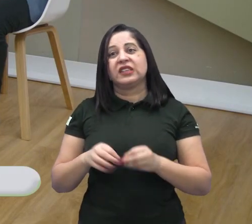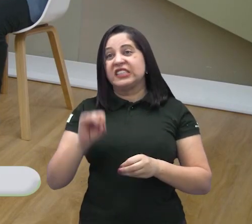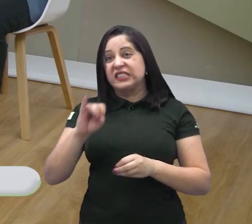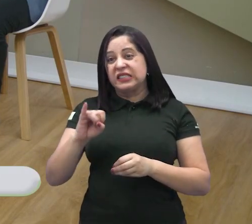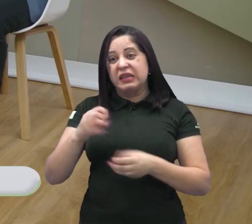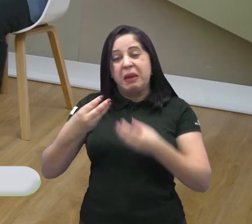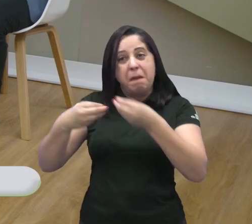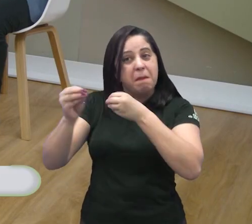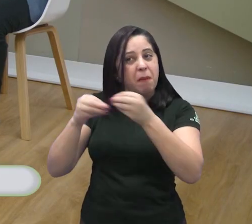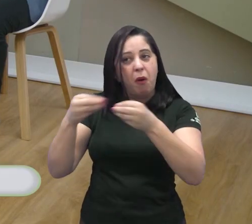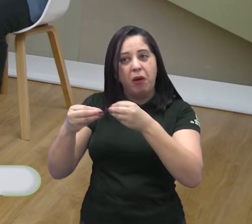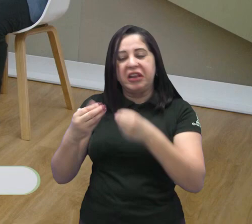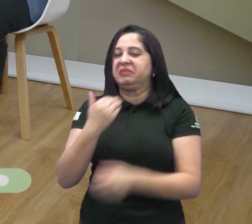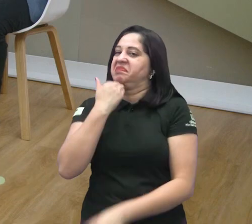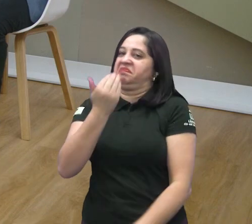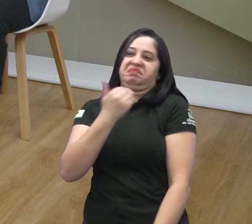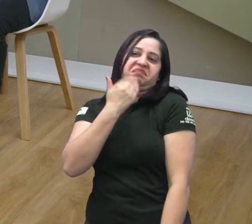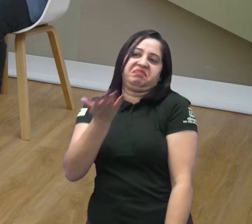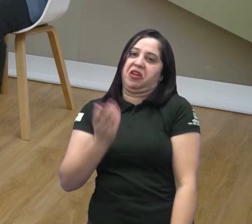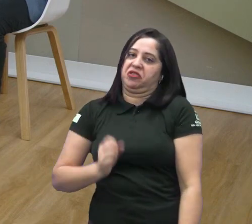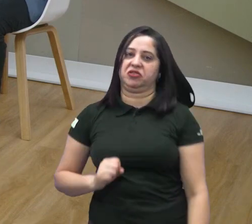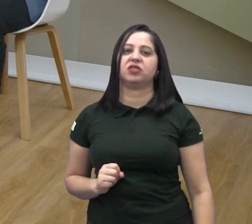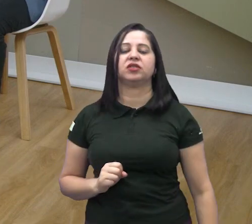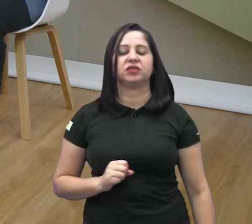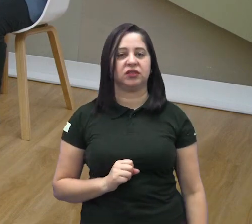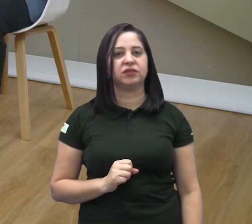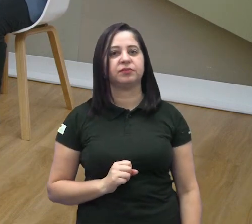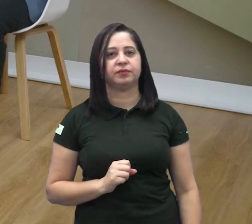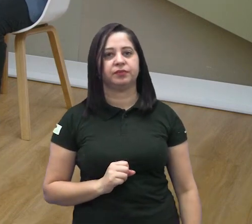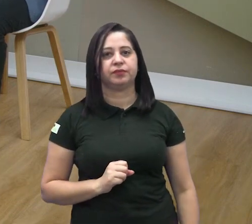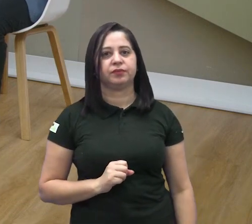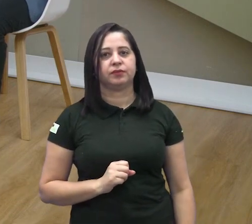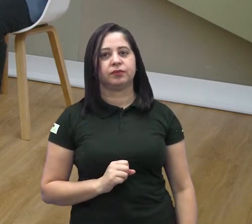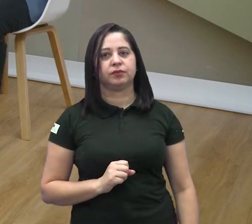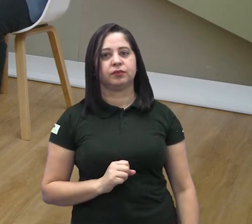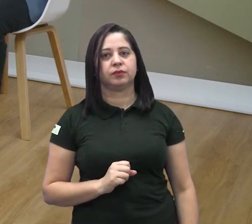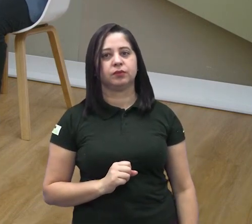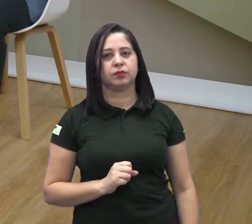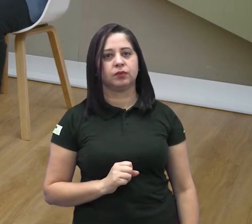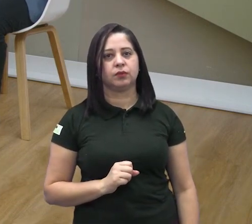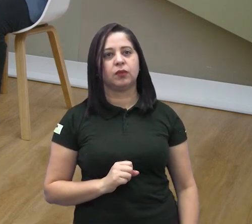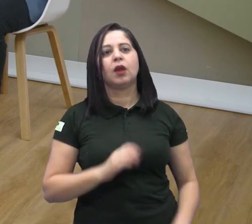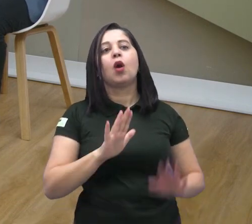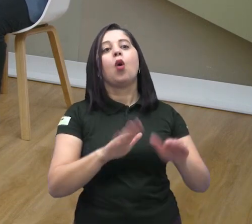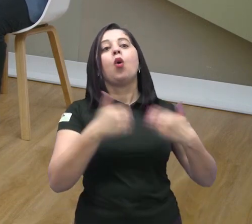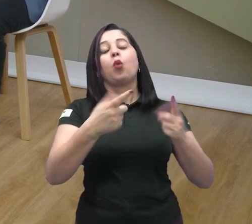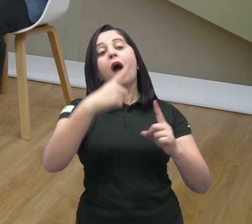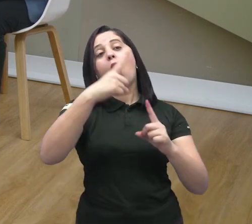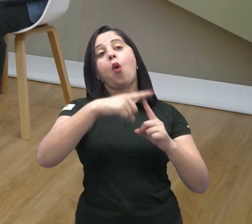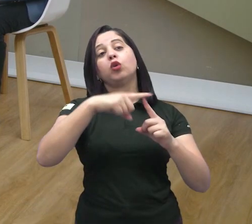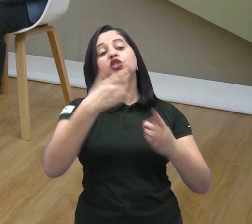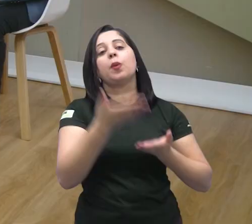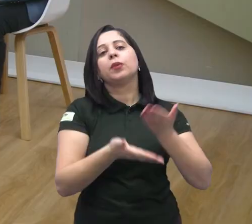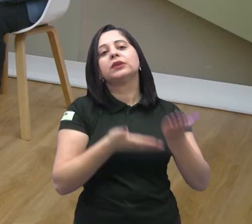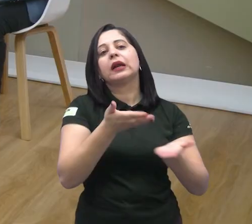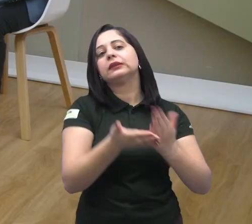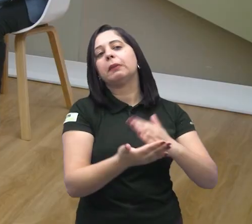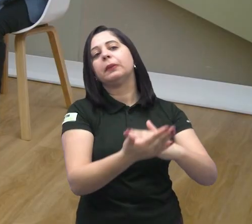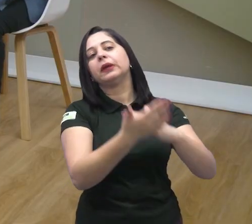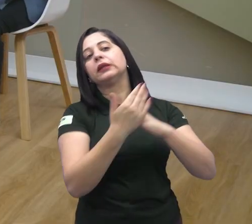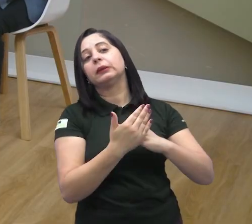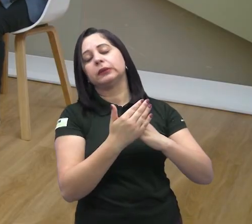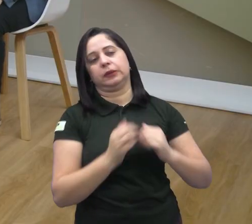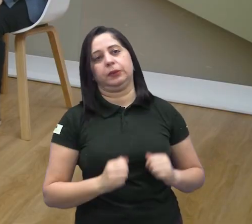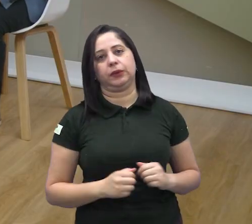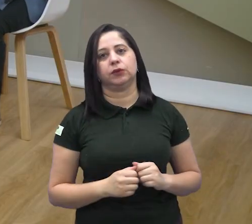ela não tiver essa espessura, não for rígida, não vai proteger nada o bruxismo. Perfeito. Doutor, e além da placa, hoje em dia, quais são os outros tipos de